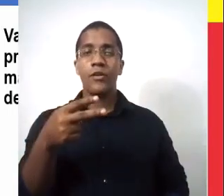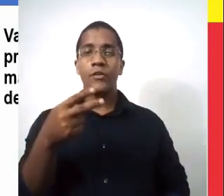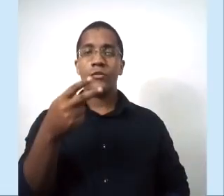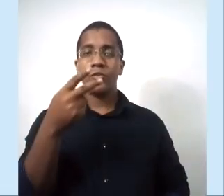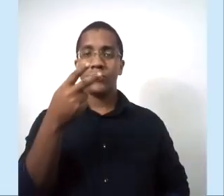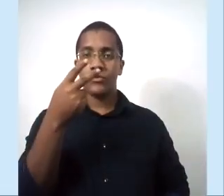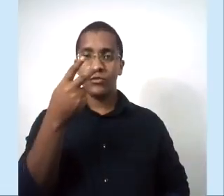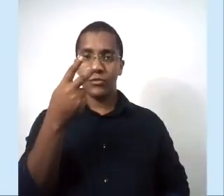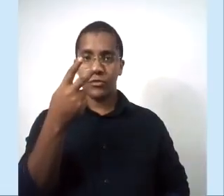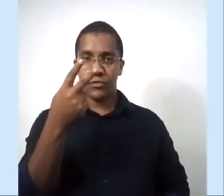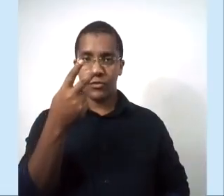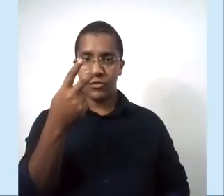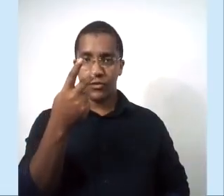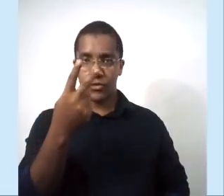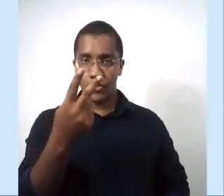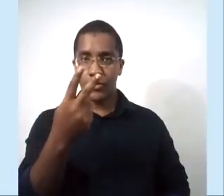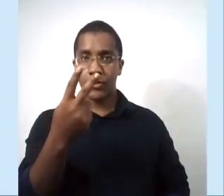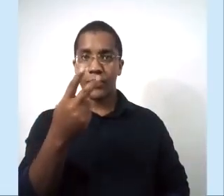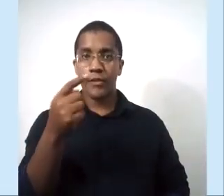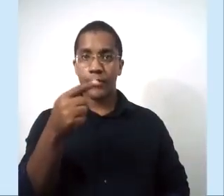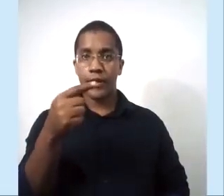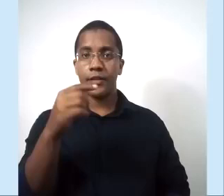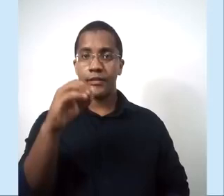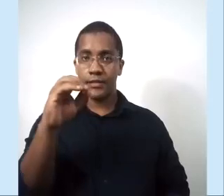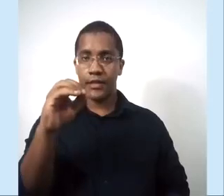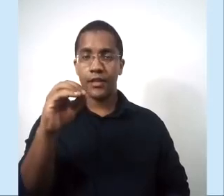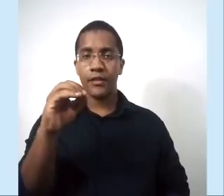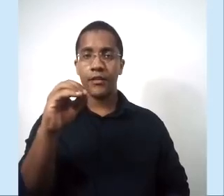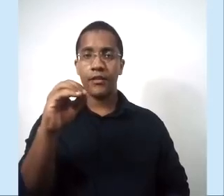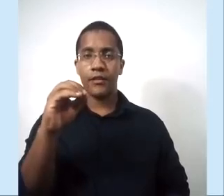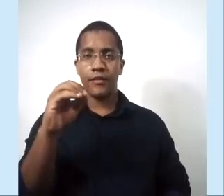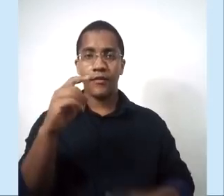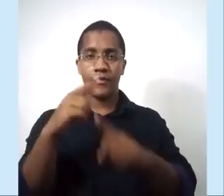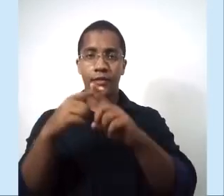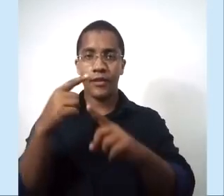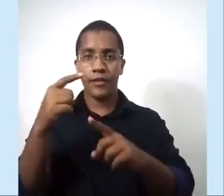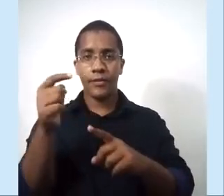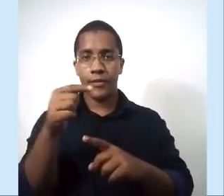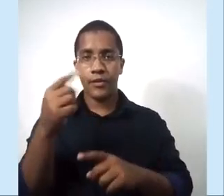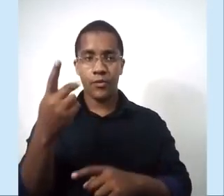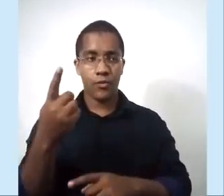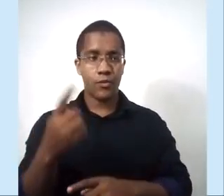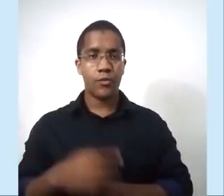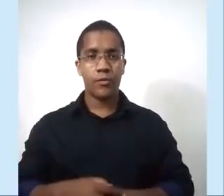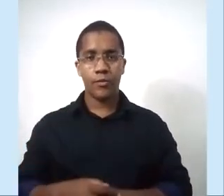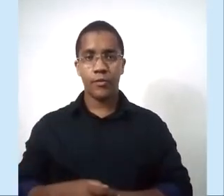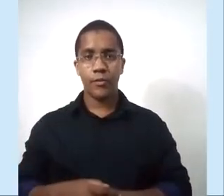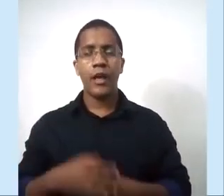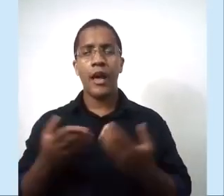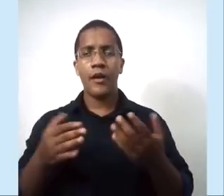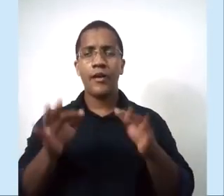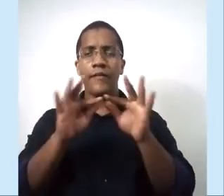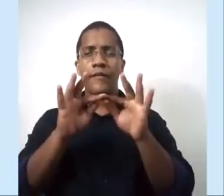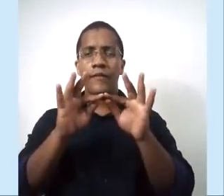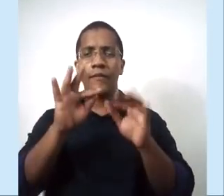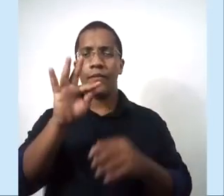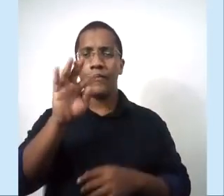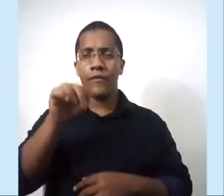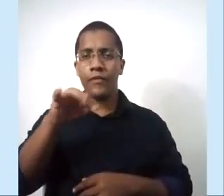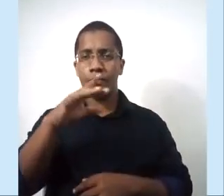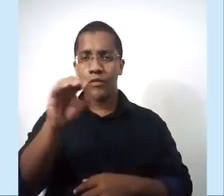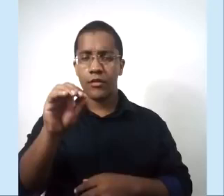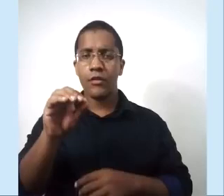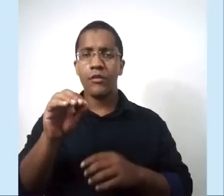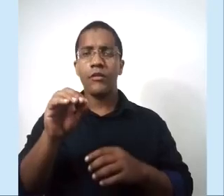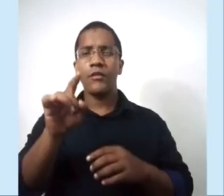Ok? Agora nós iremos observar algumas representações algébricas da função. Porque a função pode